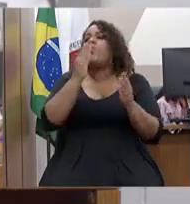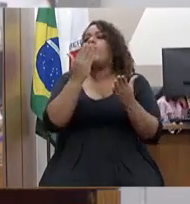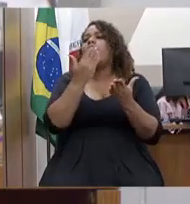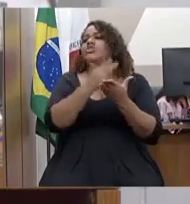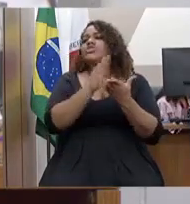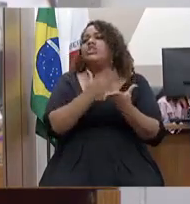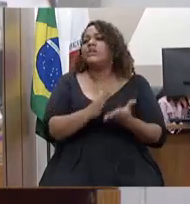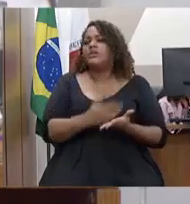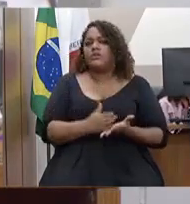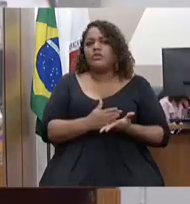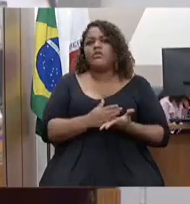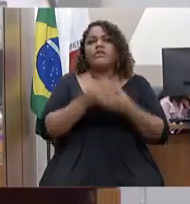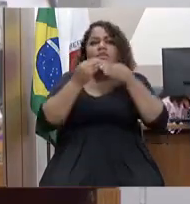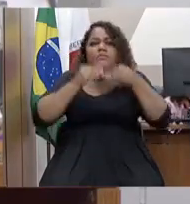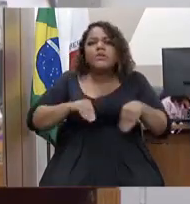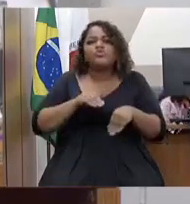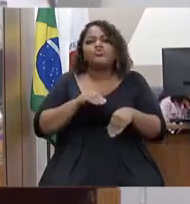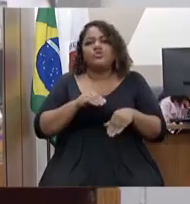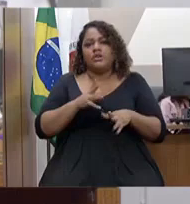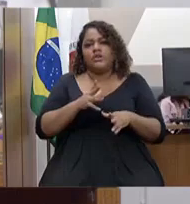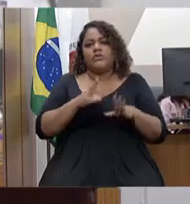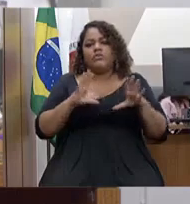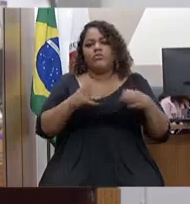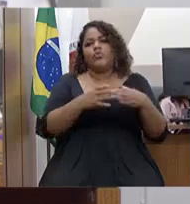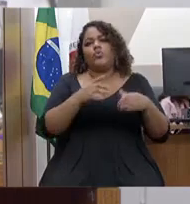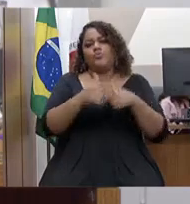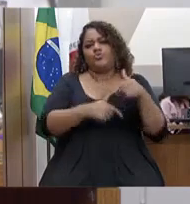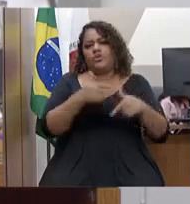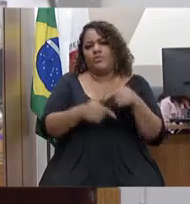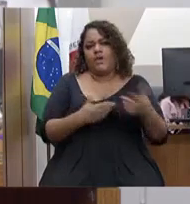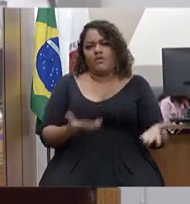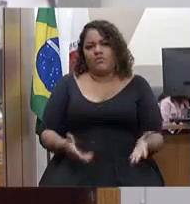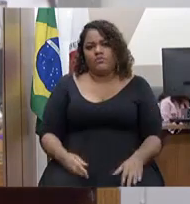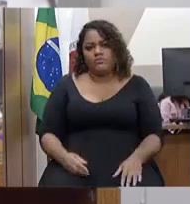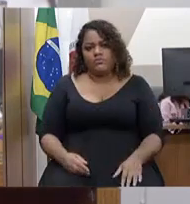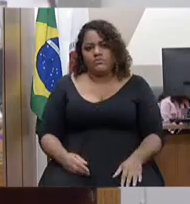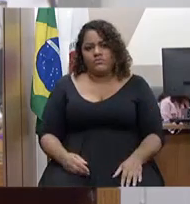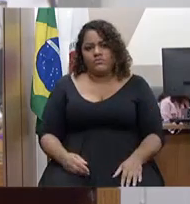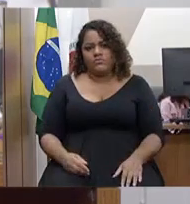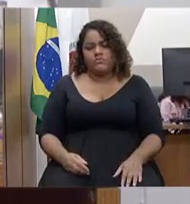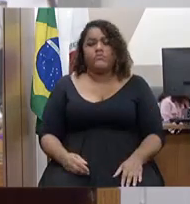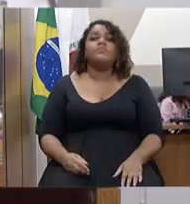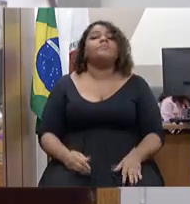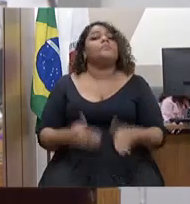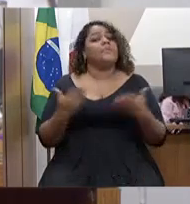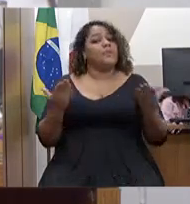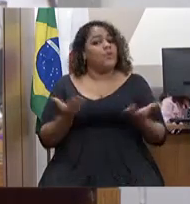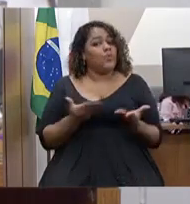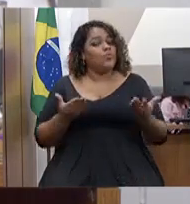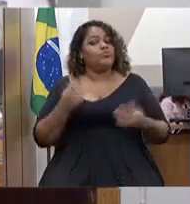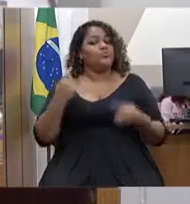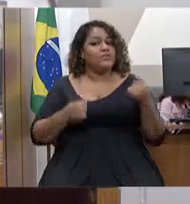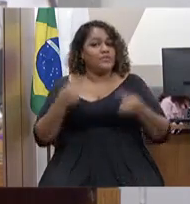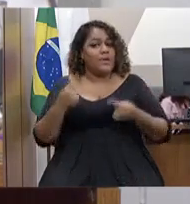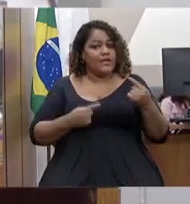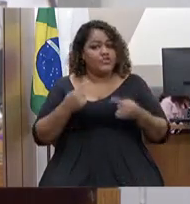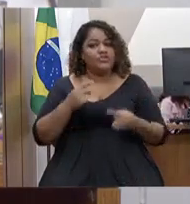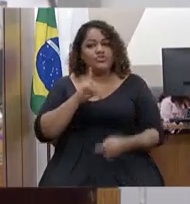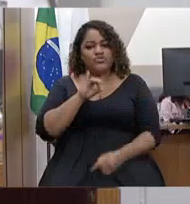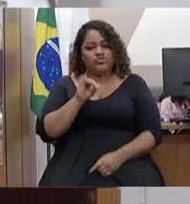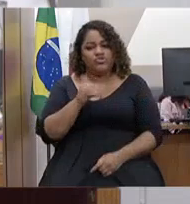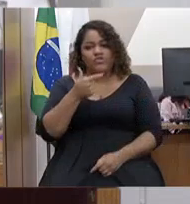prejudicando a gente mais ainda Então pessoal o debate no dia de hoje né o dia 28